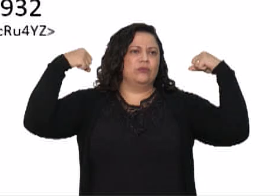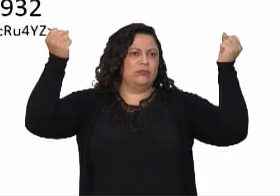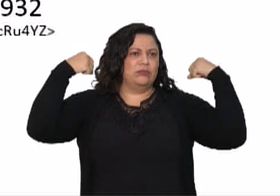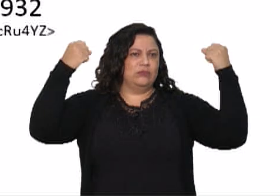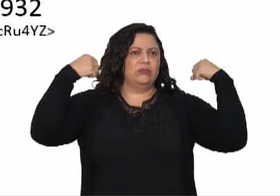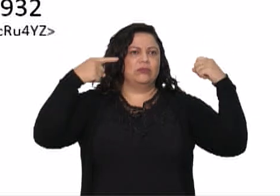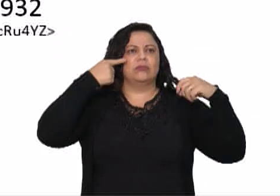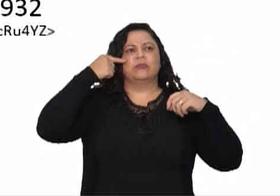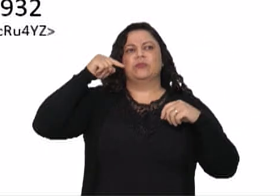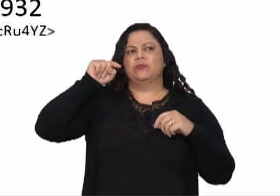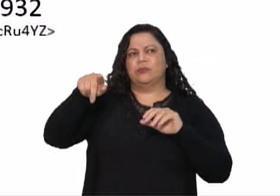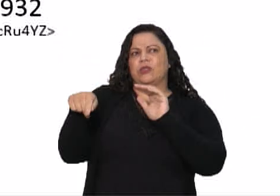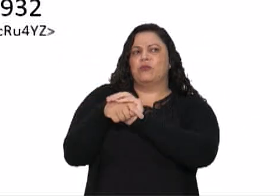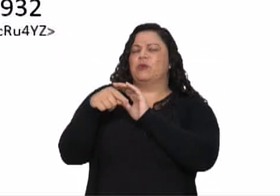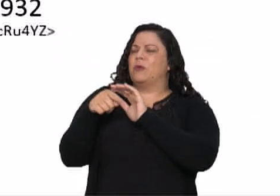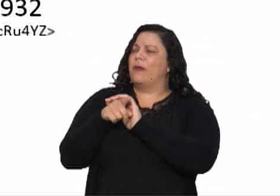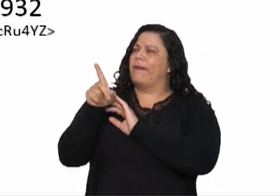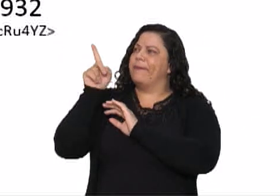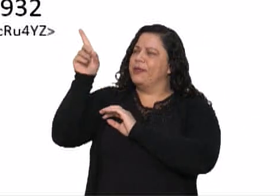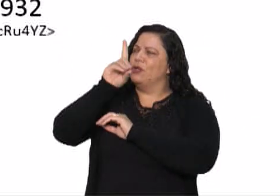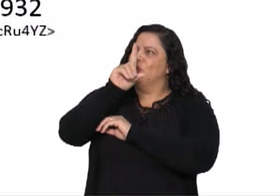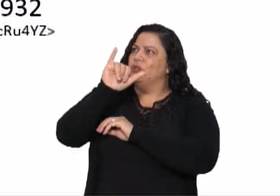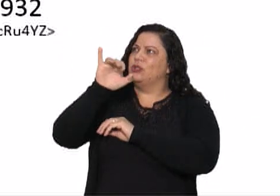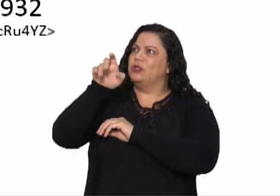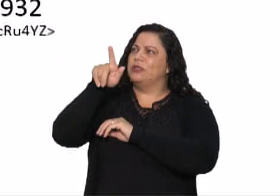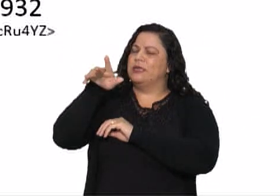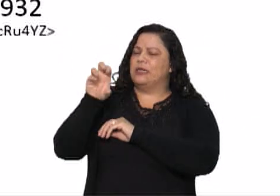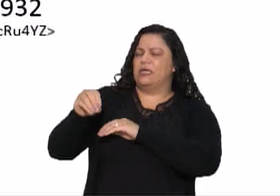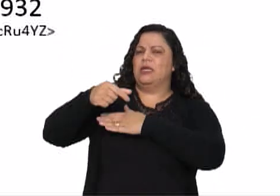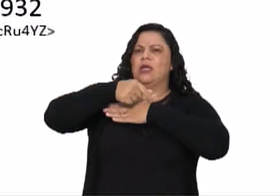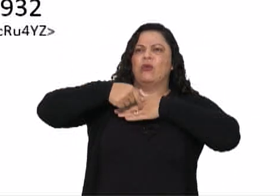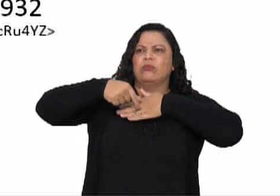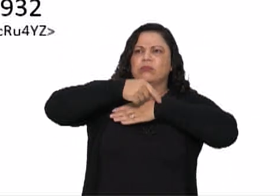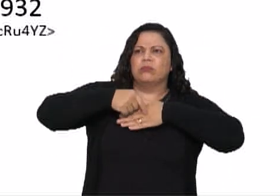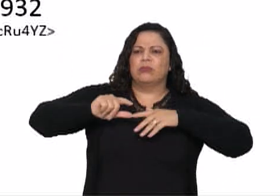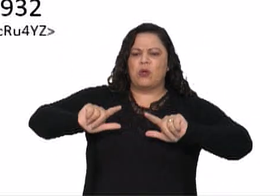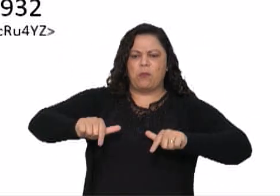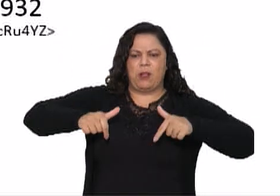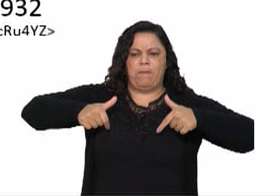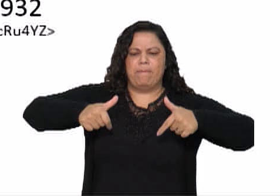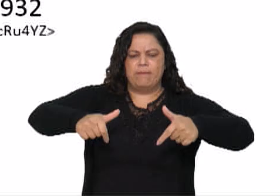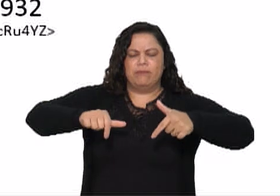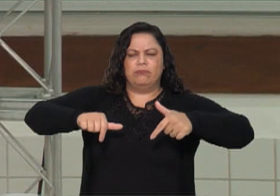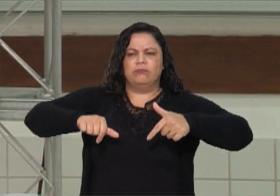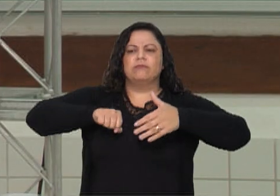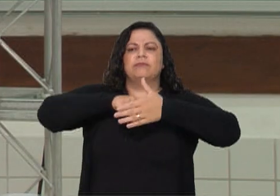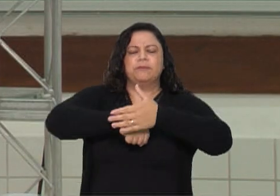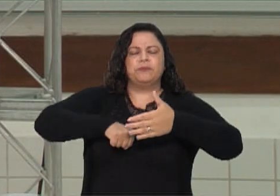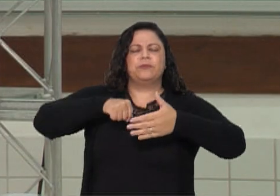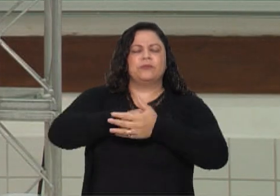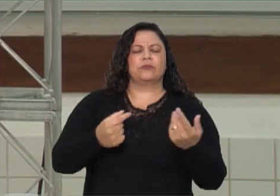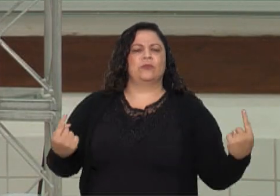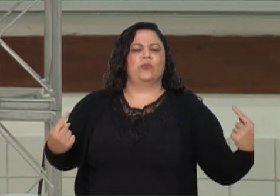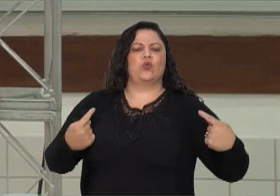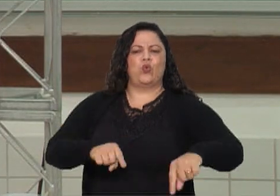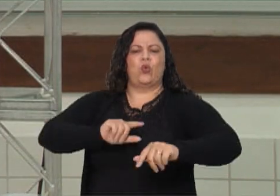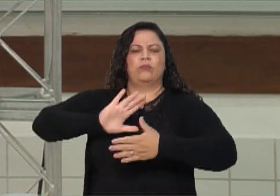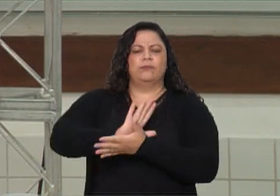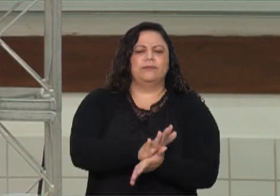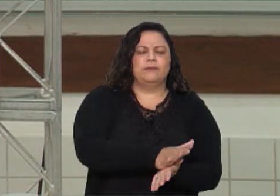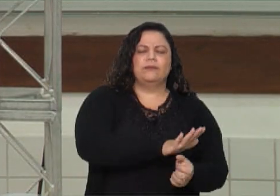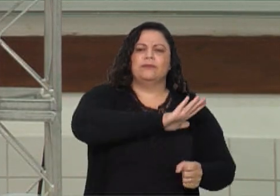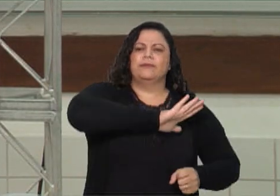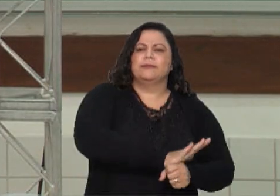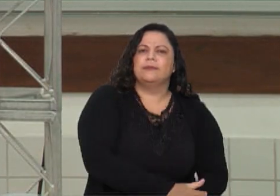eram um meio de luta contra a opressão. Então, olha só, pessoal, lá no México, eles